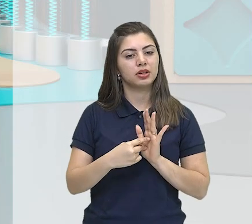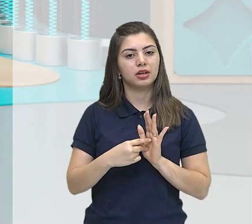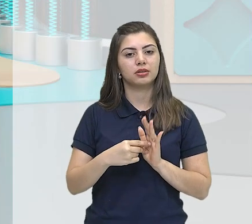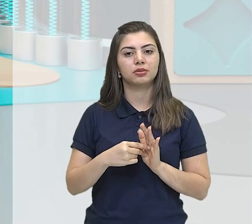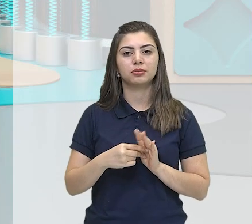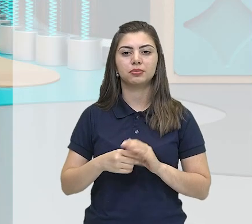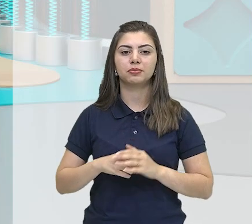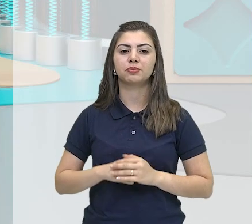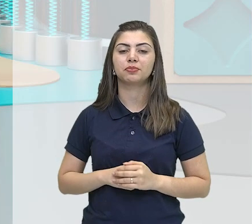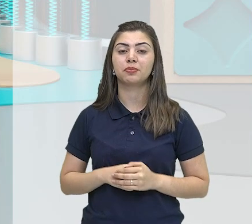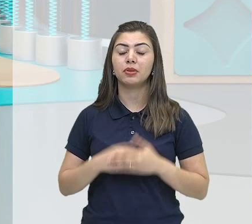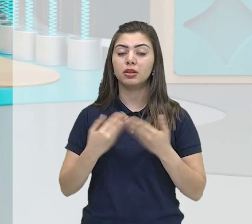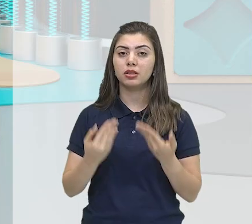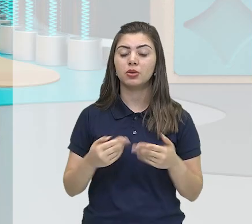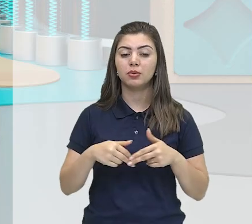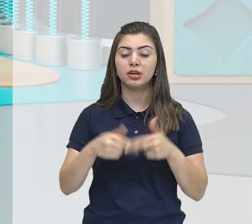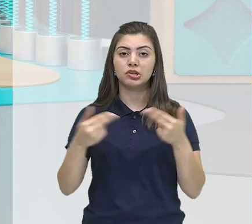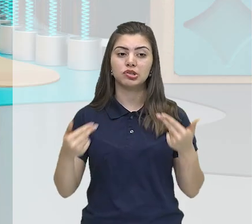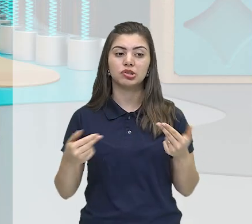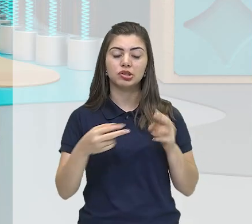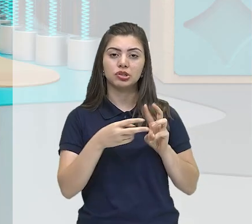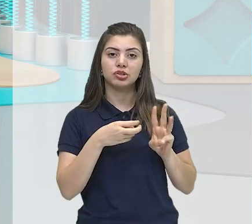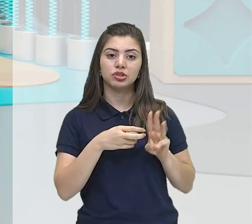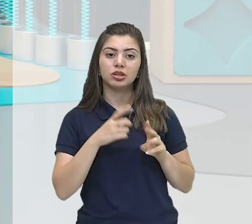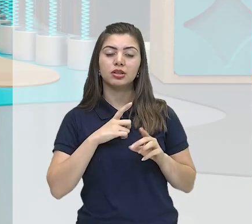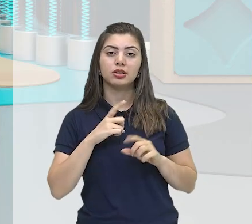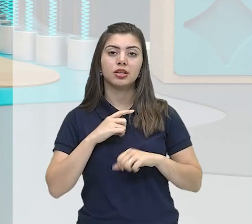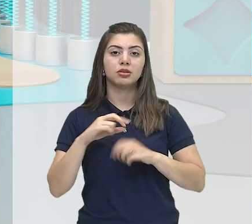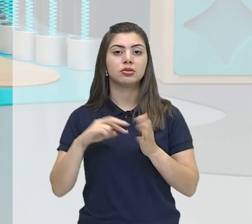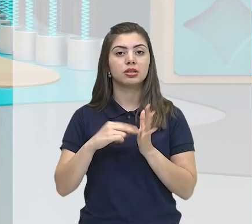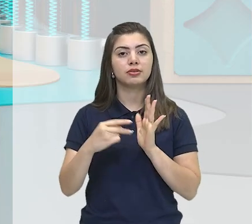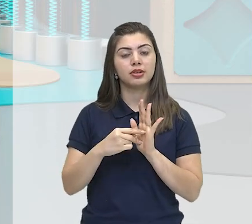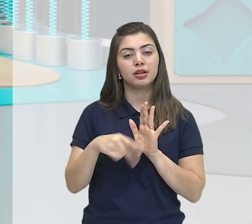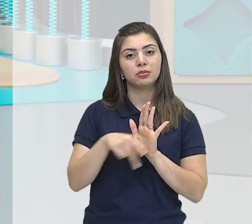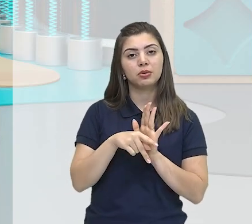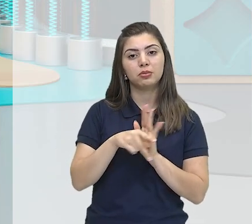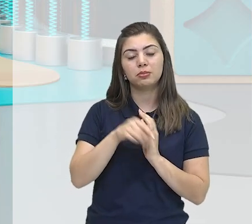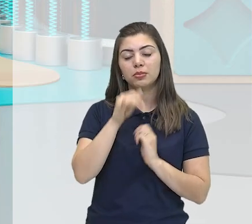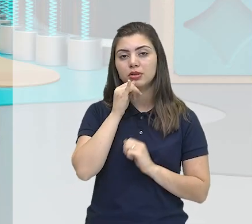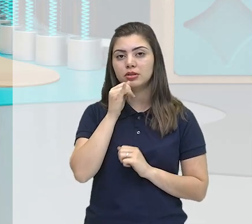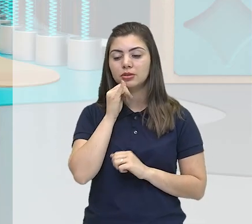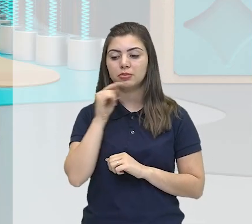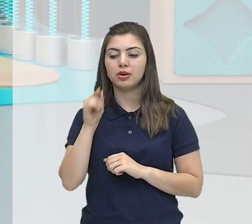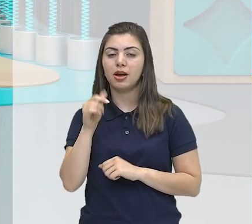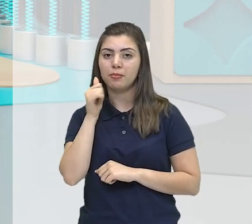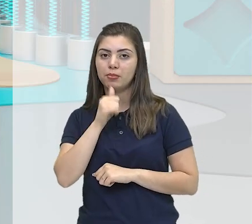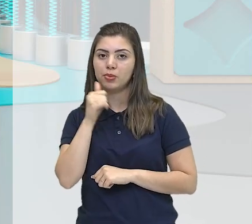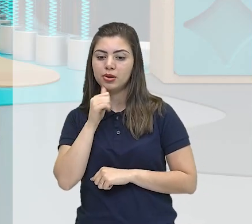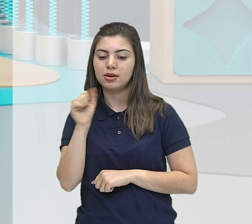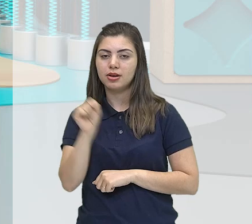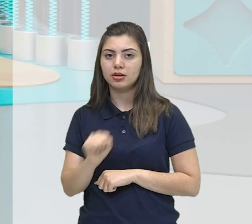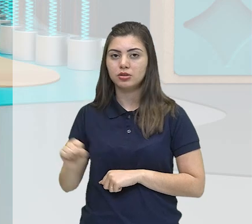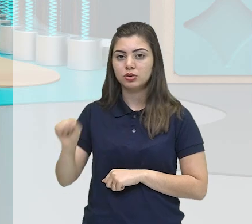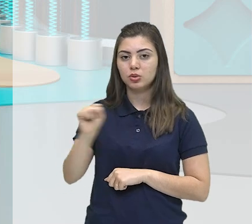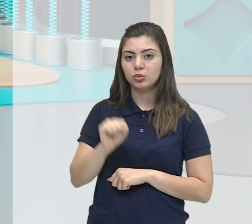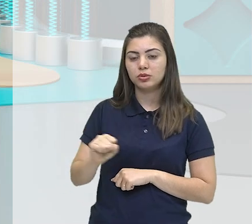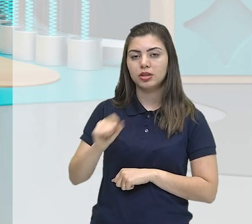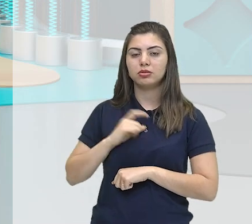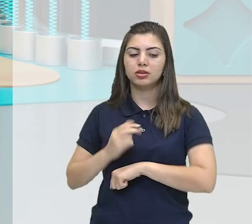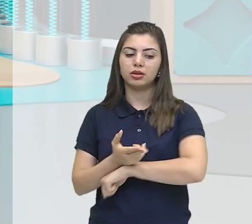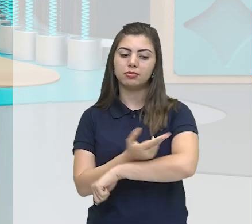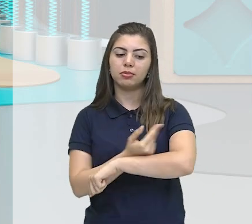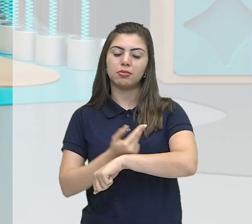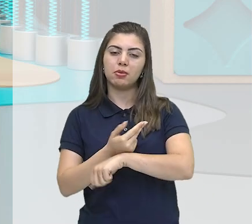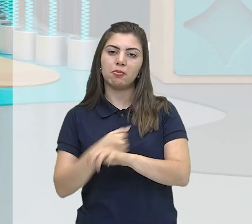cada etnia tem um significado próprio. Tem uma etnia que as moças solteiras, elas usam uns traços,